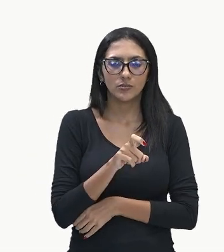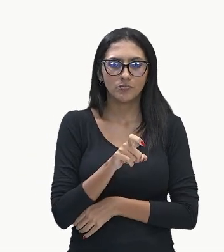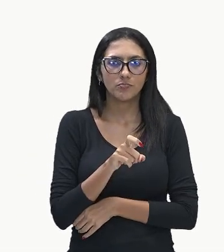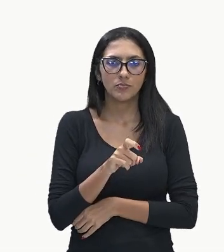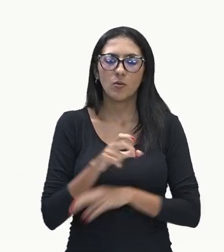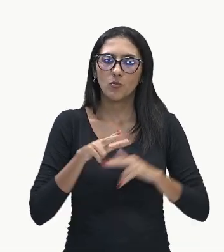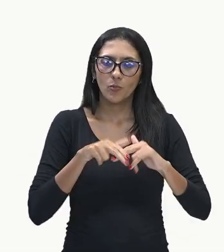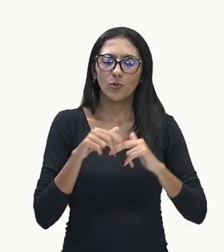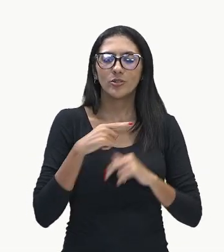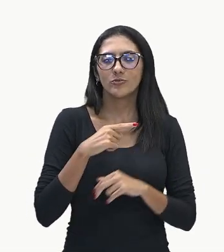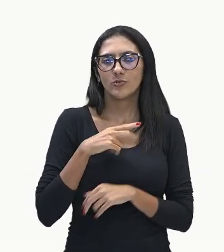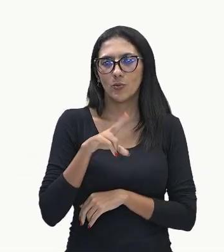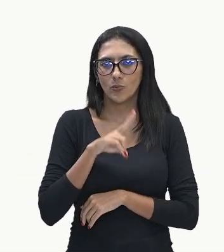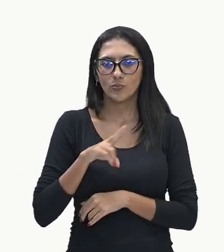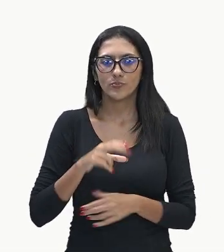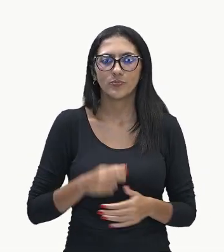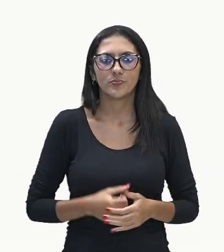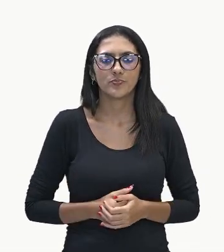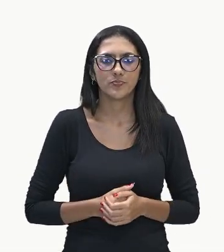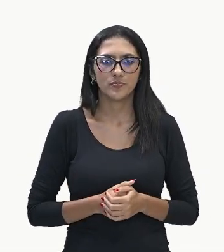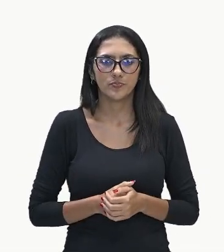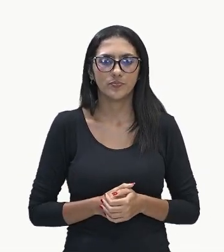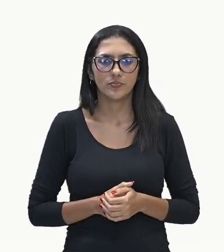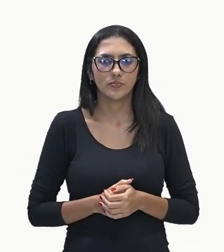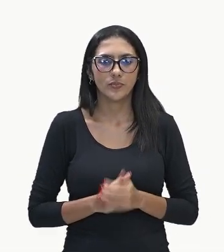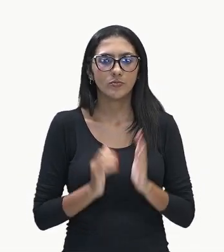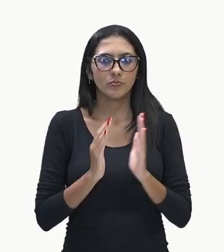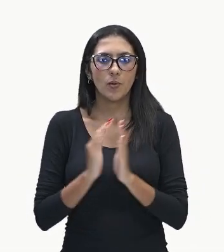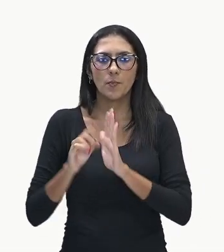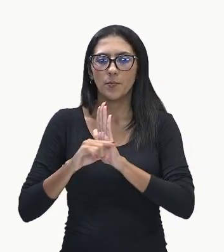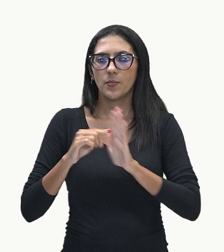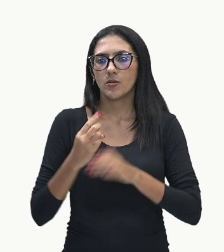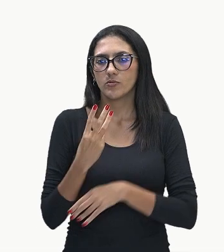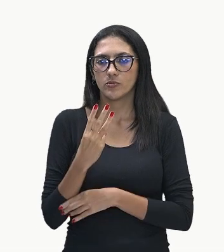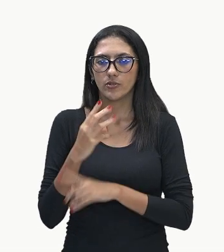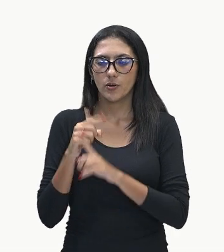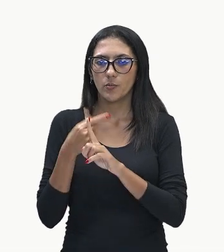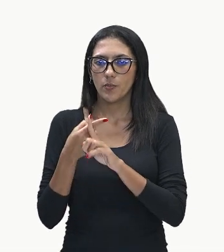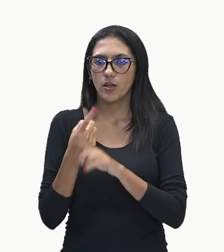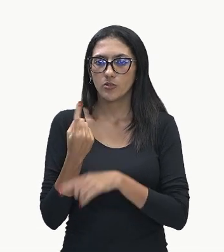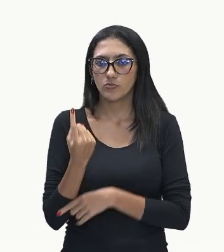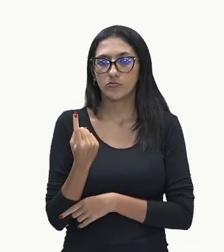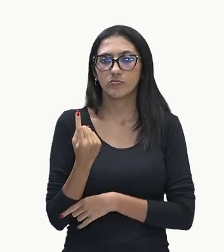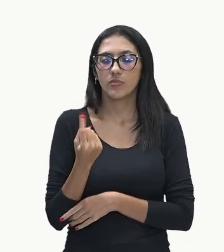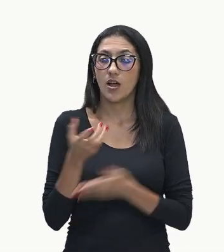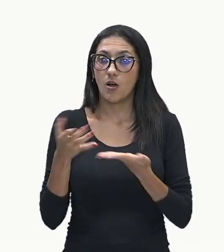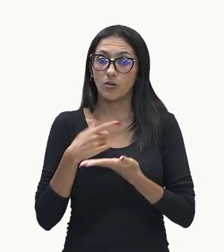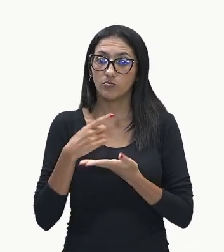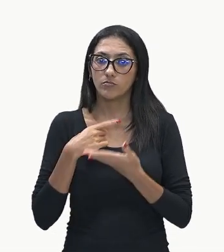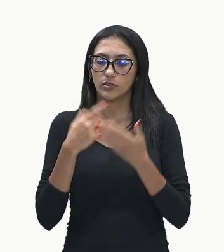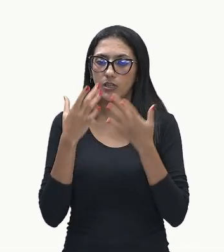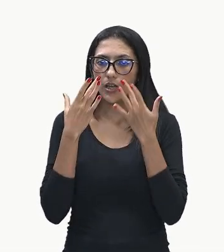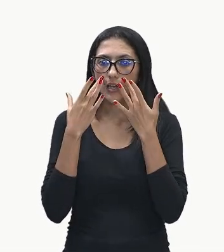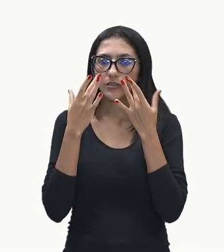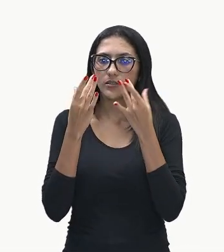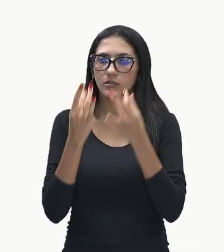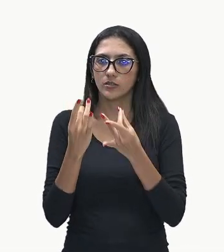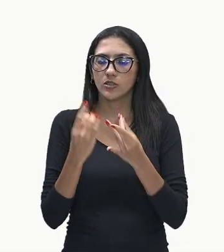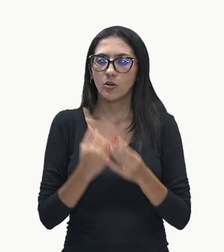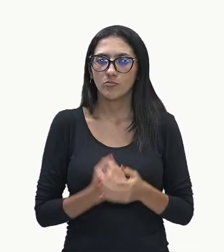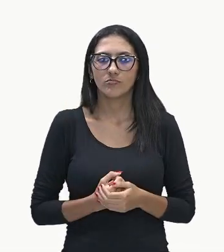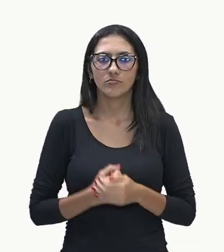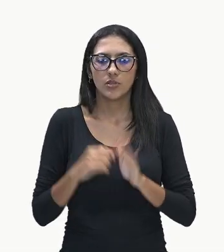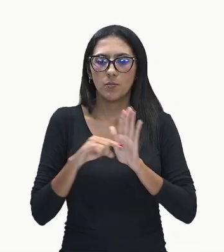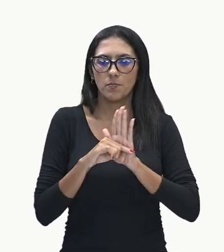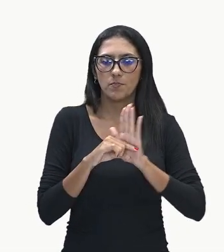muito ele. Aqui, menos 3 mais 1, você vai ter que ter cuidado aqui. Os sinais são diferentes, você vai ter que